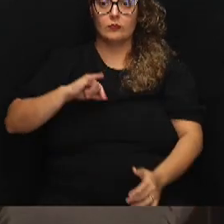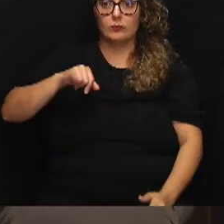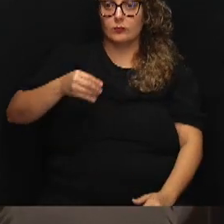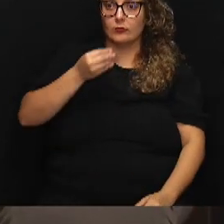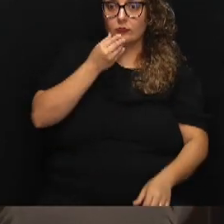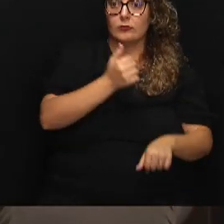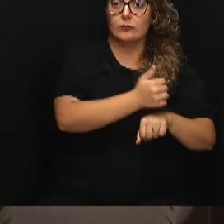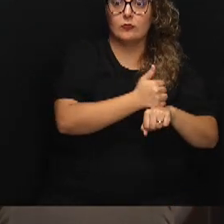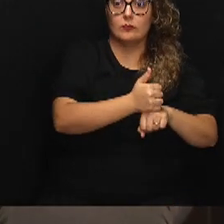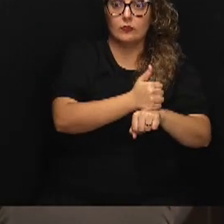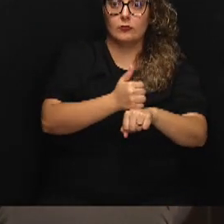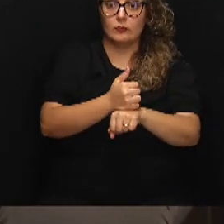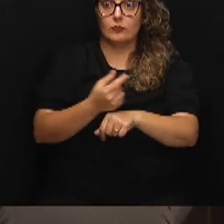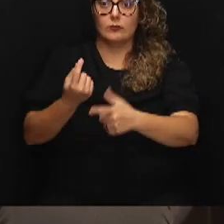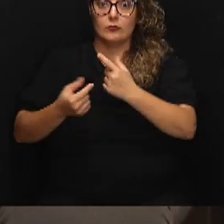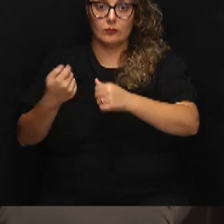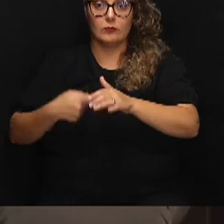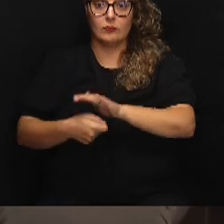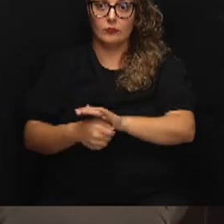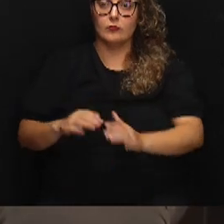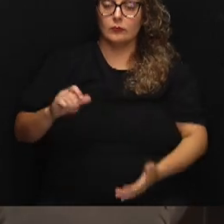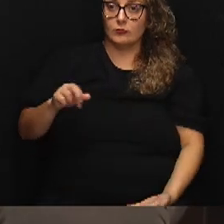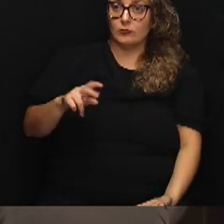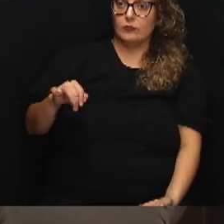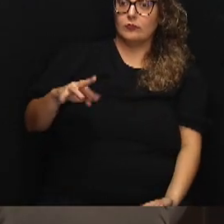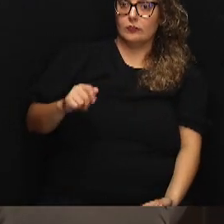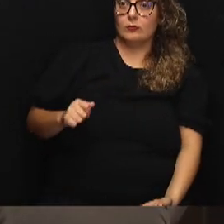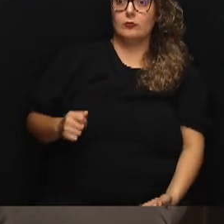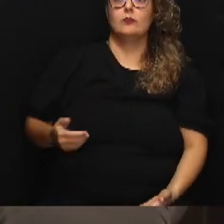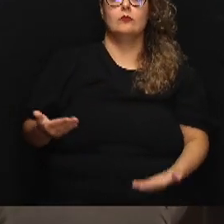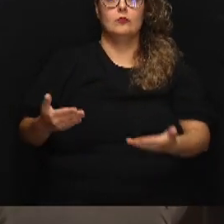é importante você investir naquela carreira. Então, hoje, quando você me